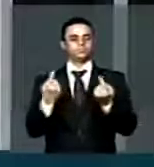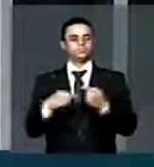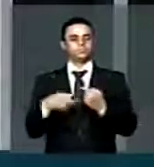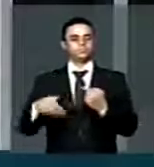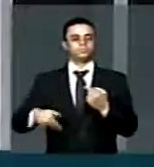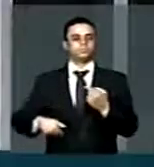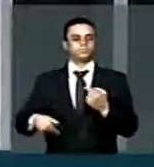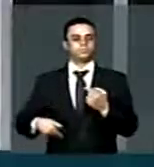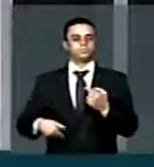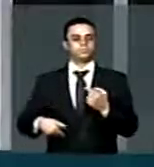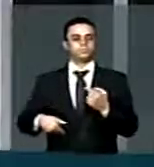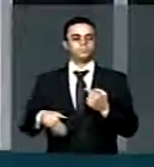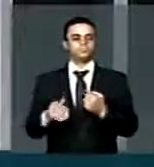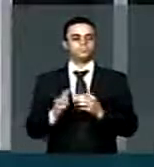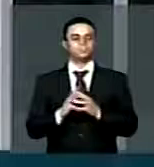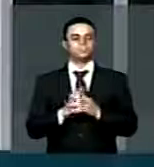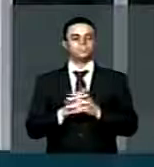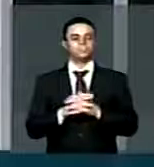nutrição.